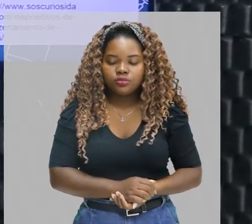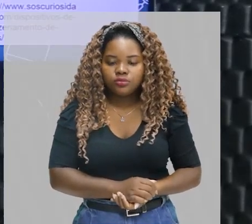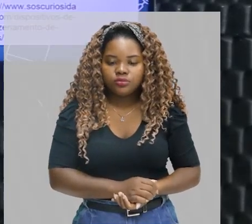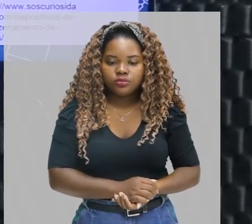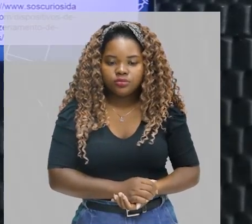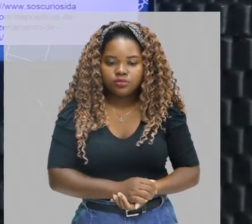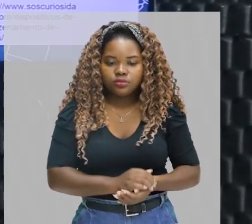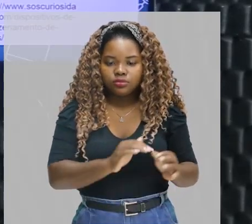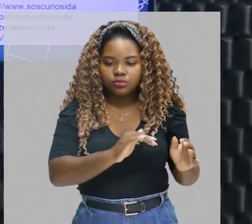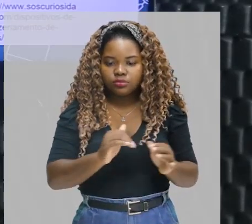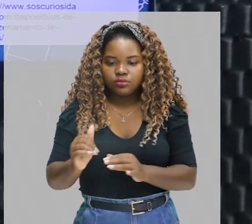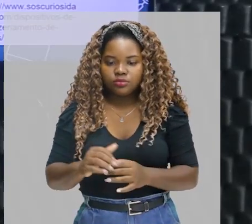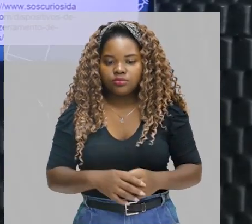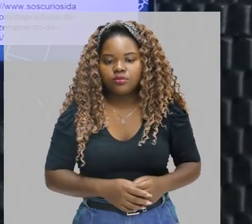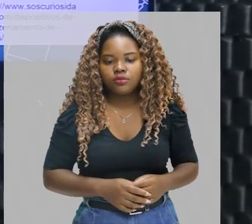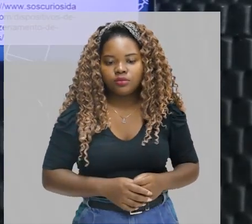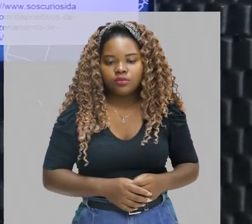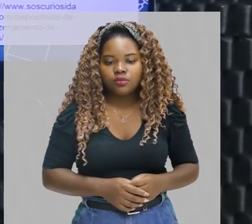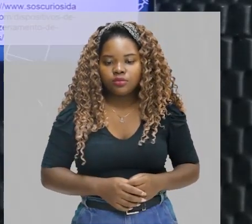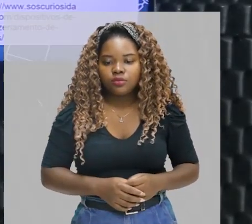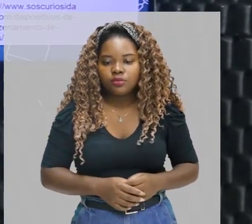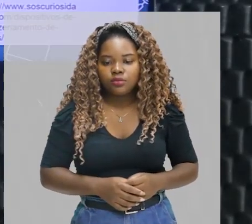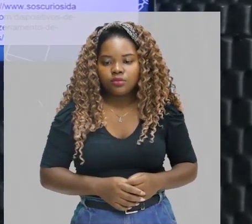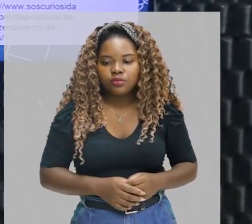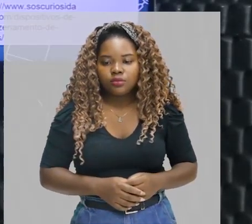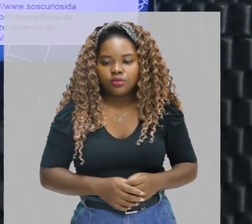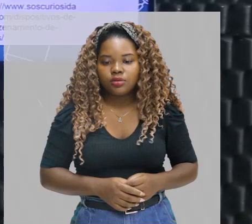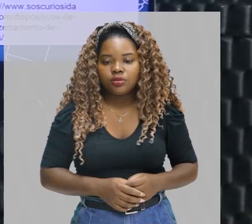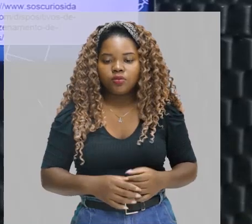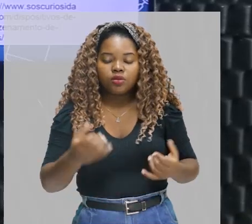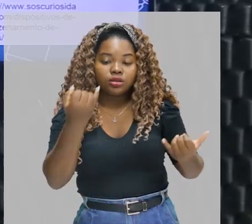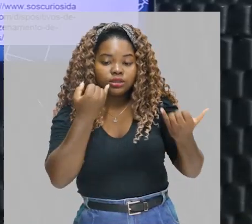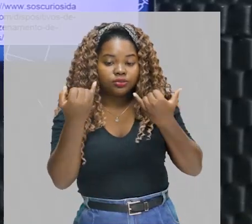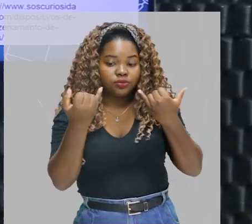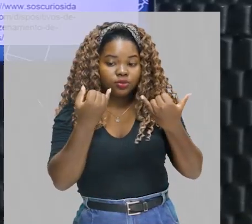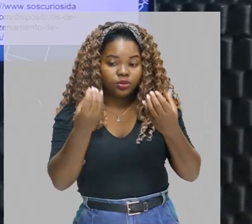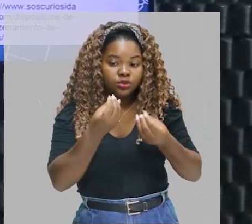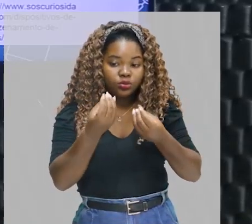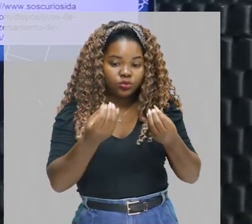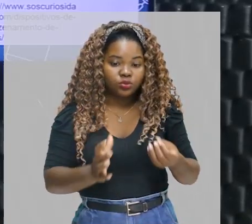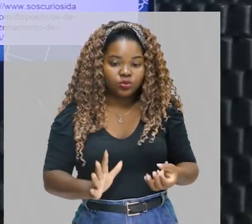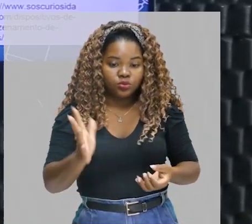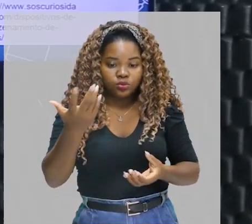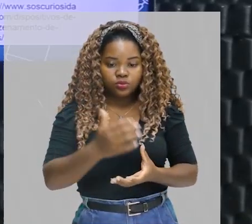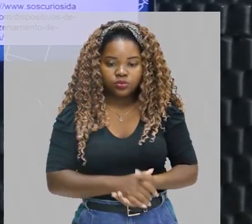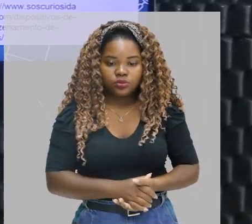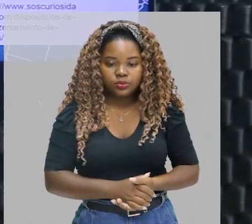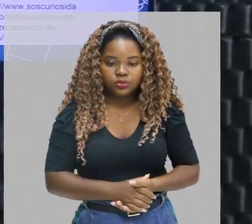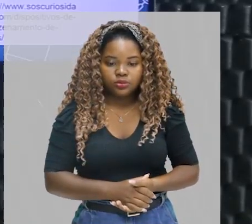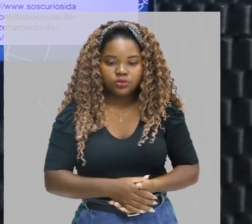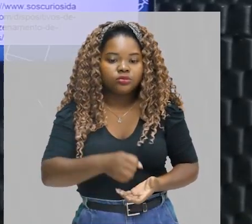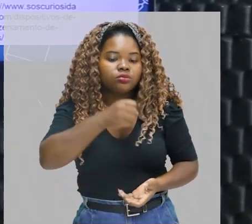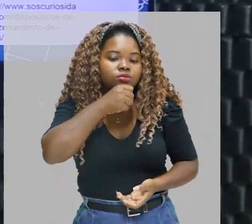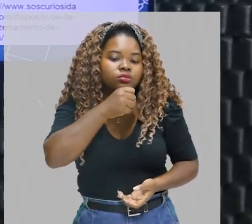Bom, quanto ao armazenamento e processamento de informações, os nossos